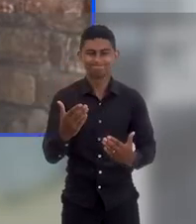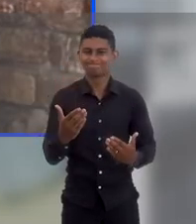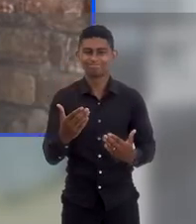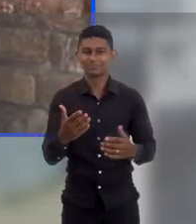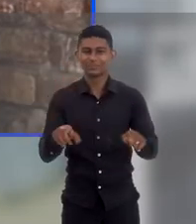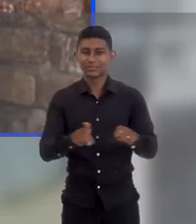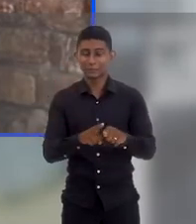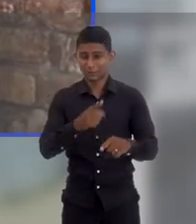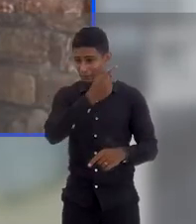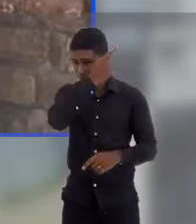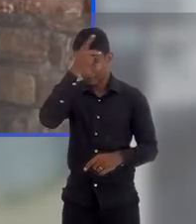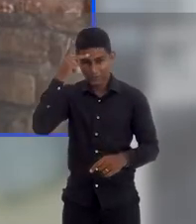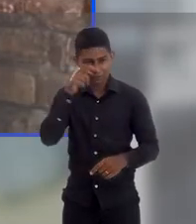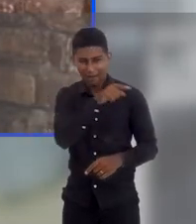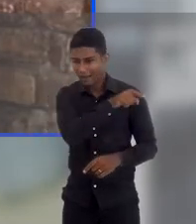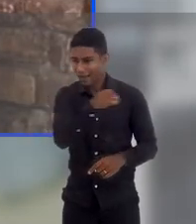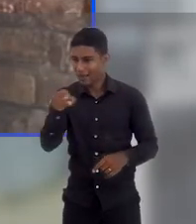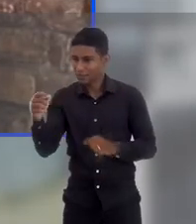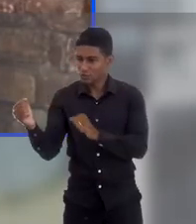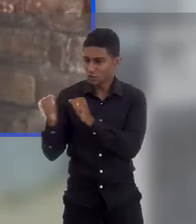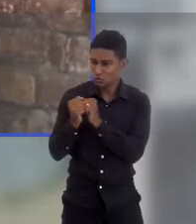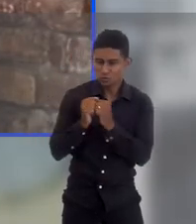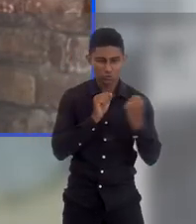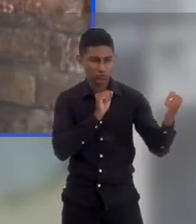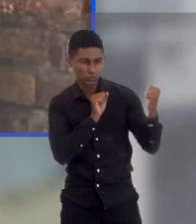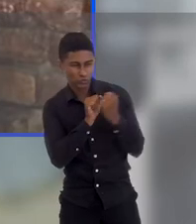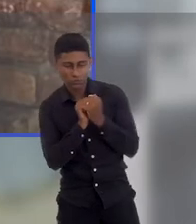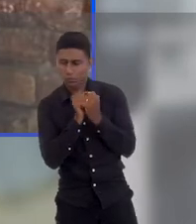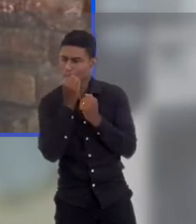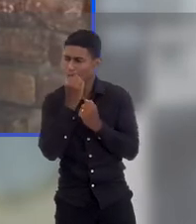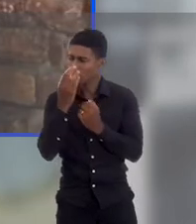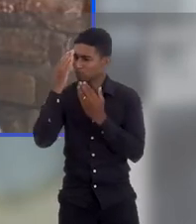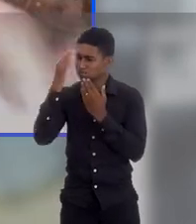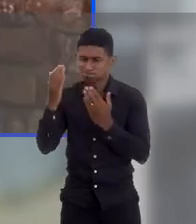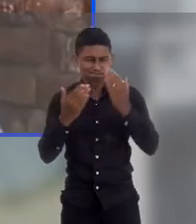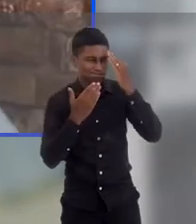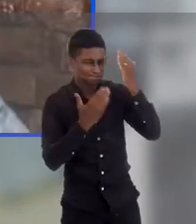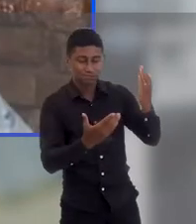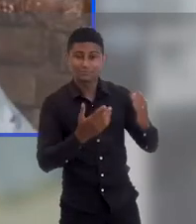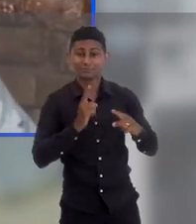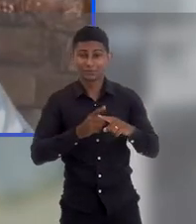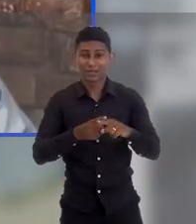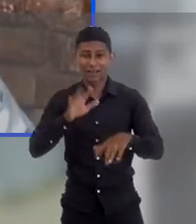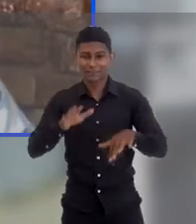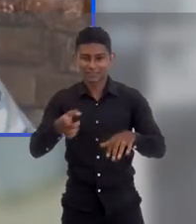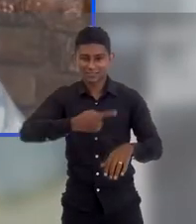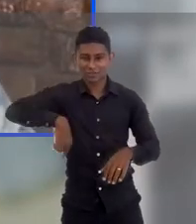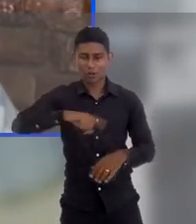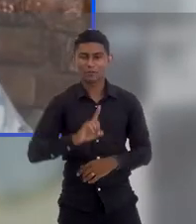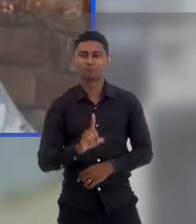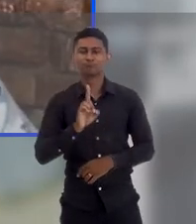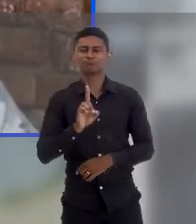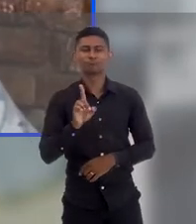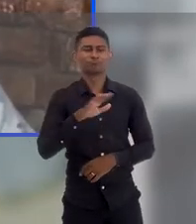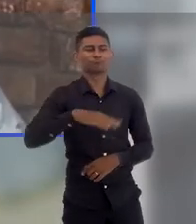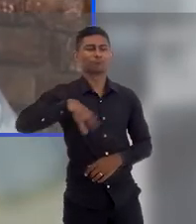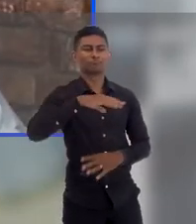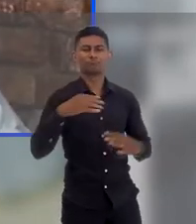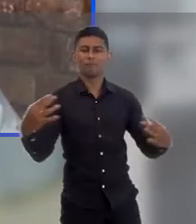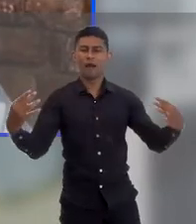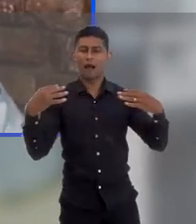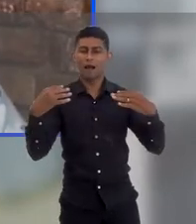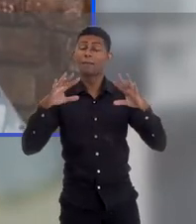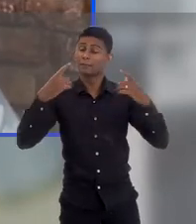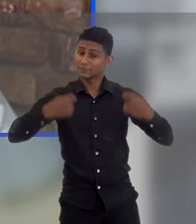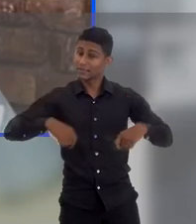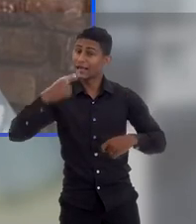né, agradecer as pessoas que estão ao nosso lado, à nossa volta, porque muitas vezes a gente aqui aparece, né, mas a gente tem que lembrar